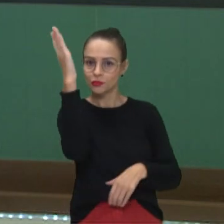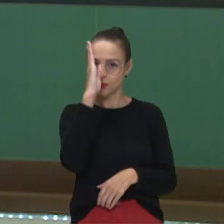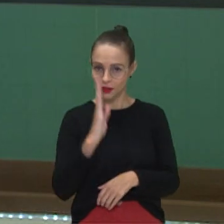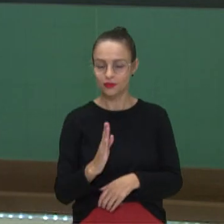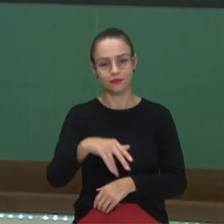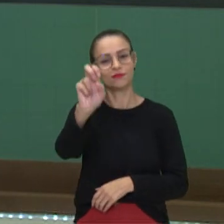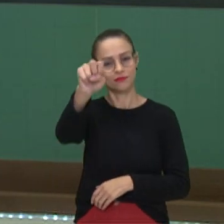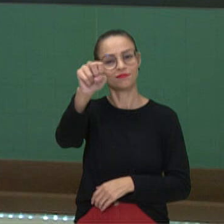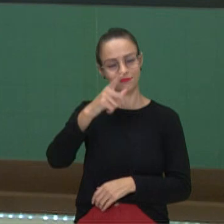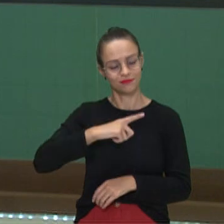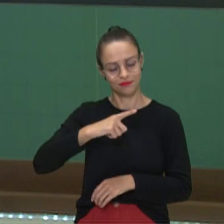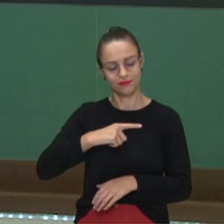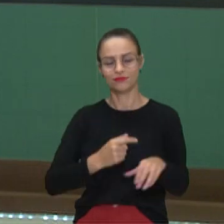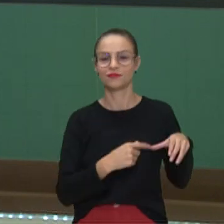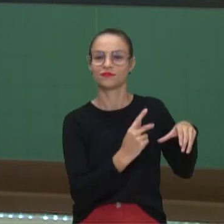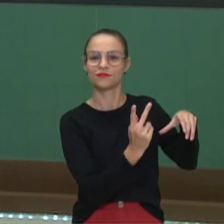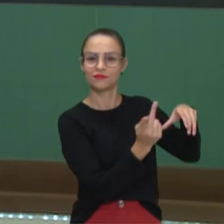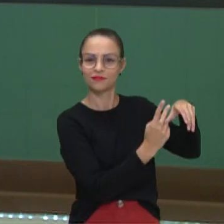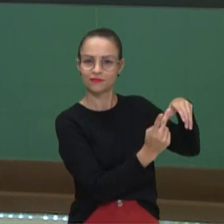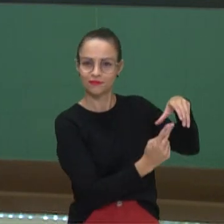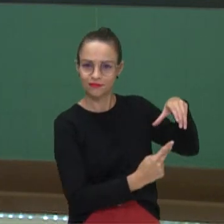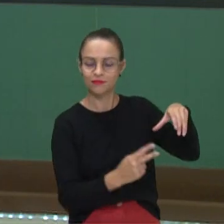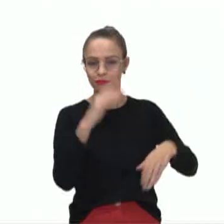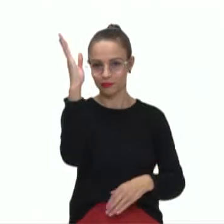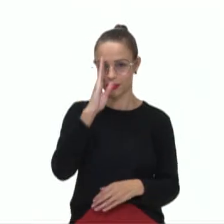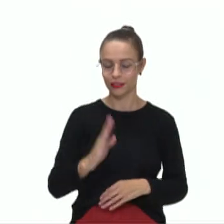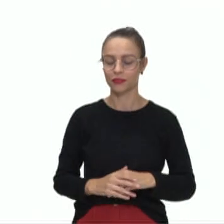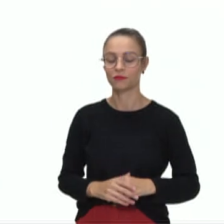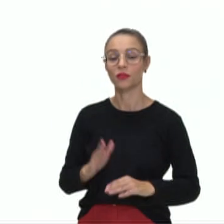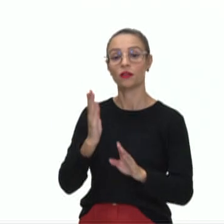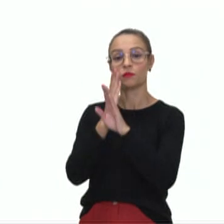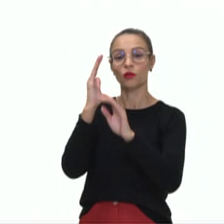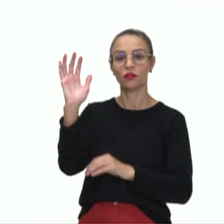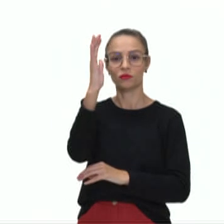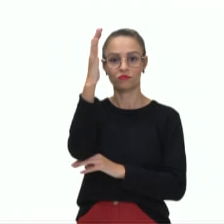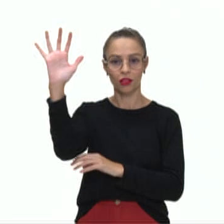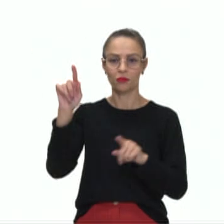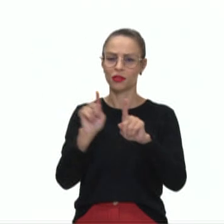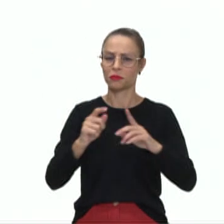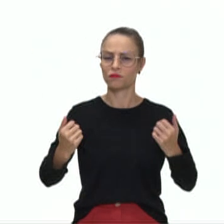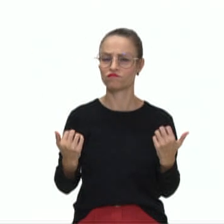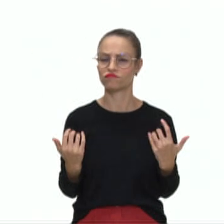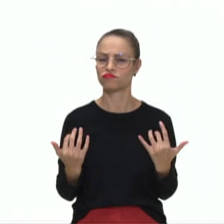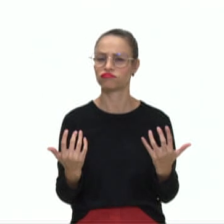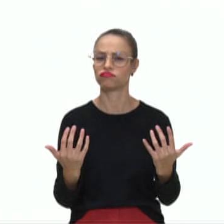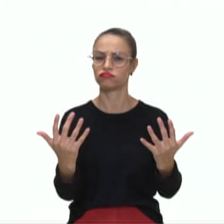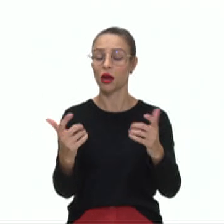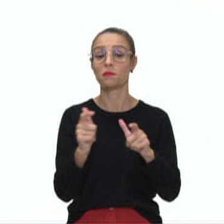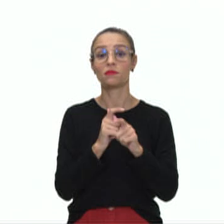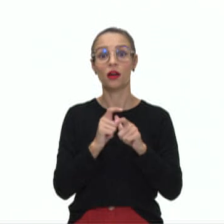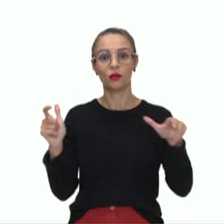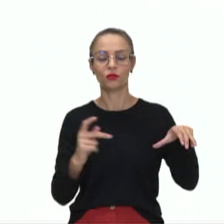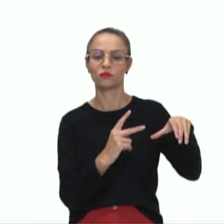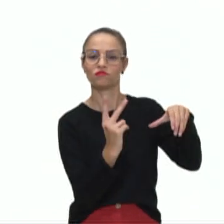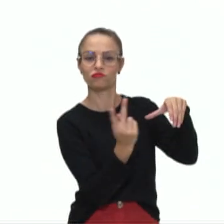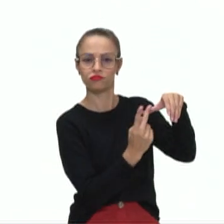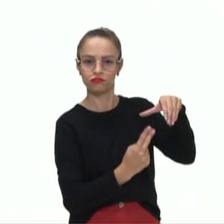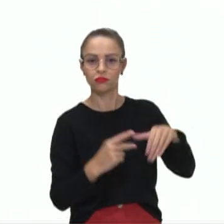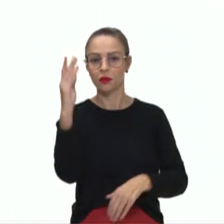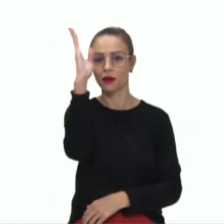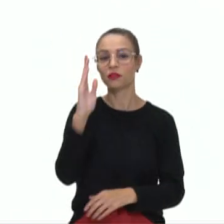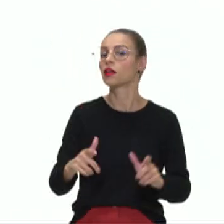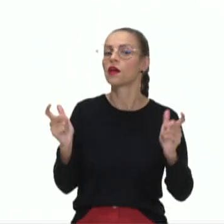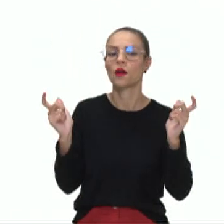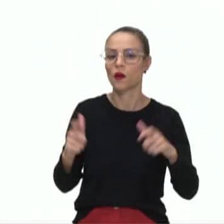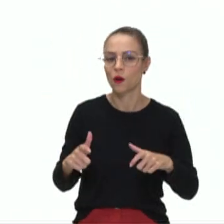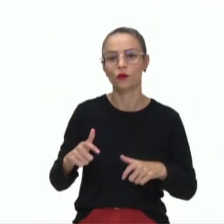sim, temos arte rupestre brasileira. Devido ao nosso clima e à grande vegetação, a maior parte das artes rupestres brasileiras se